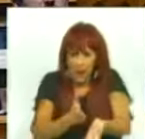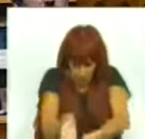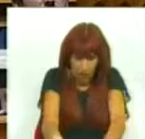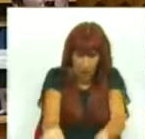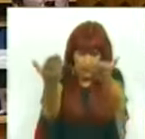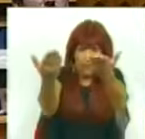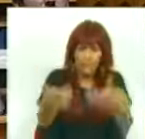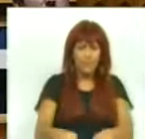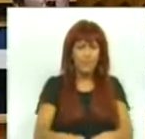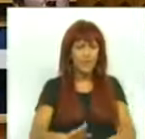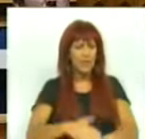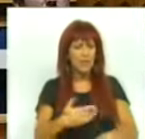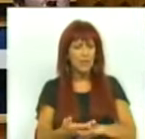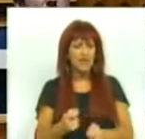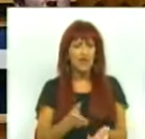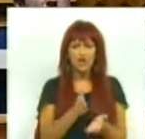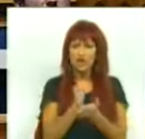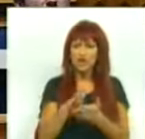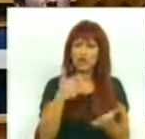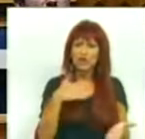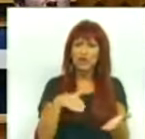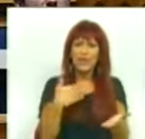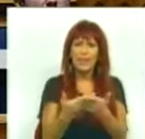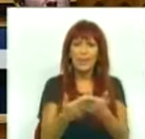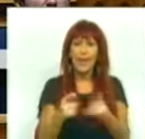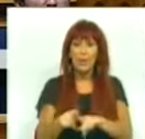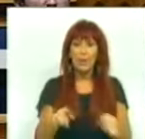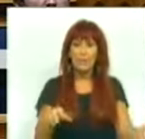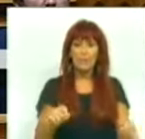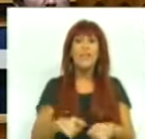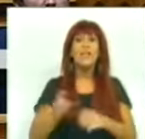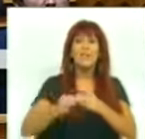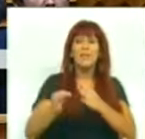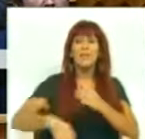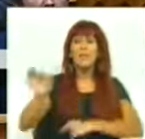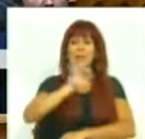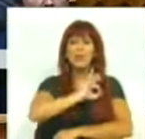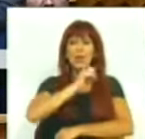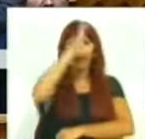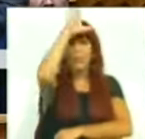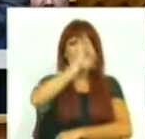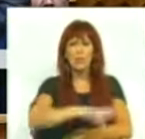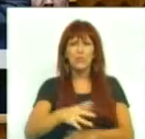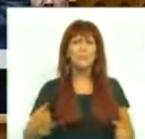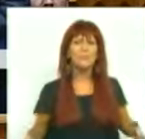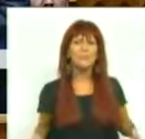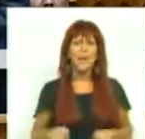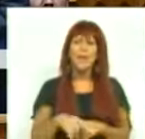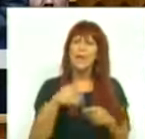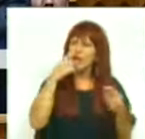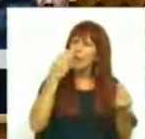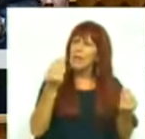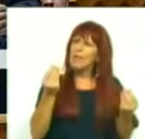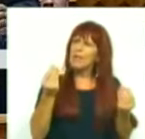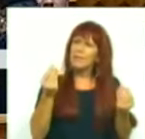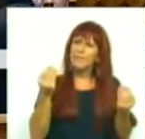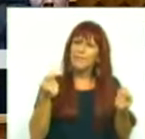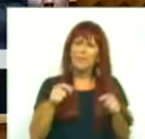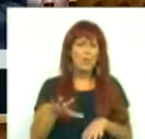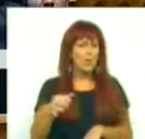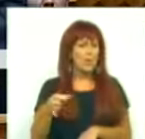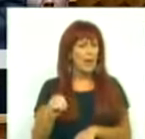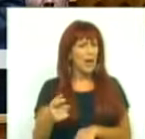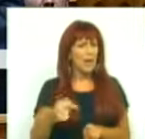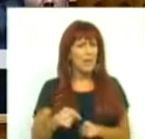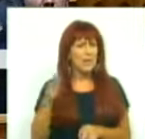operacionalizado. Do reforço das linhas de crédito para os projetos de crédito. E finalmente, Sr. Primeiro-Ministro, um aspecto que o